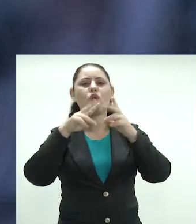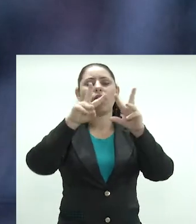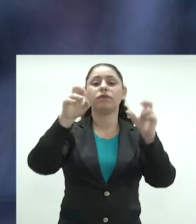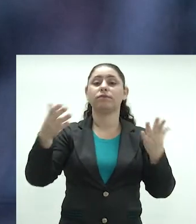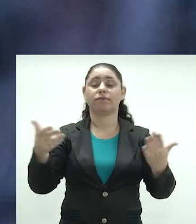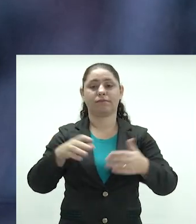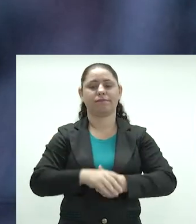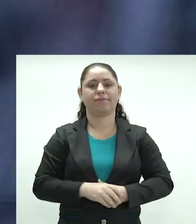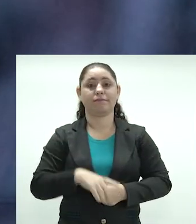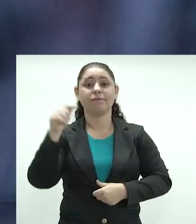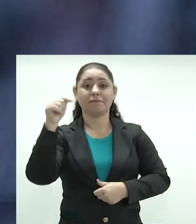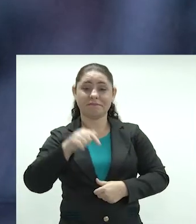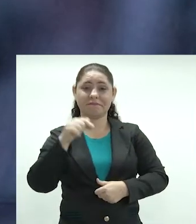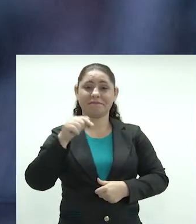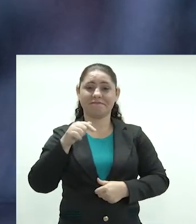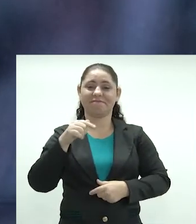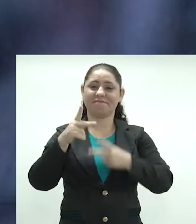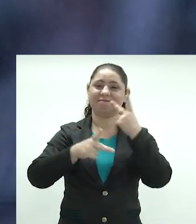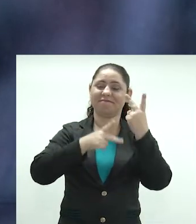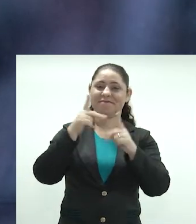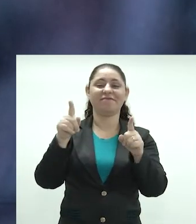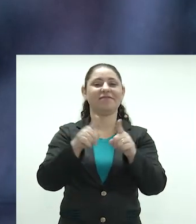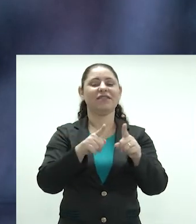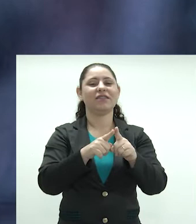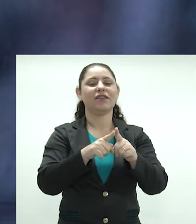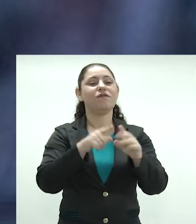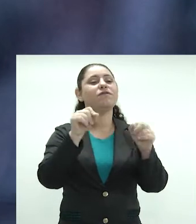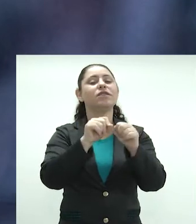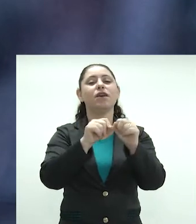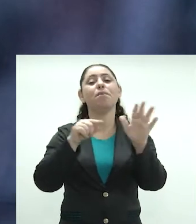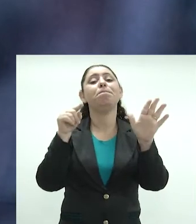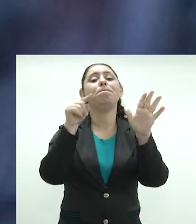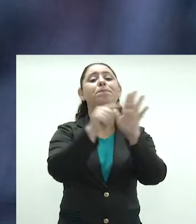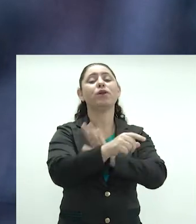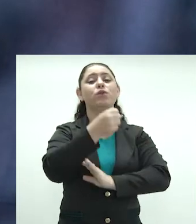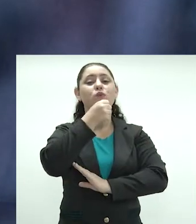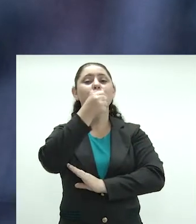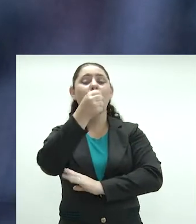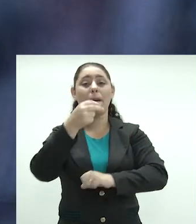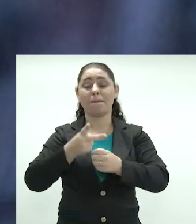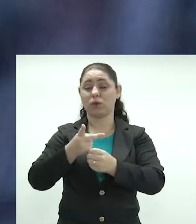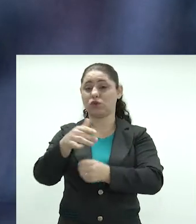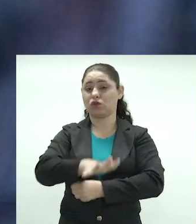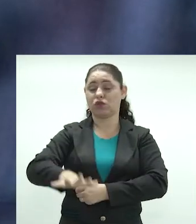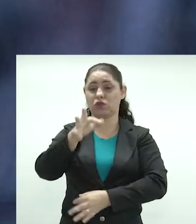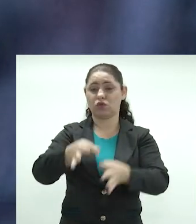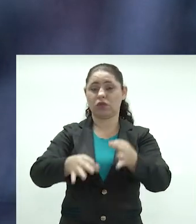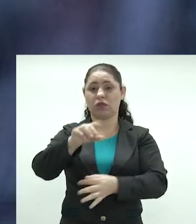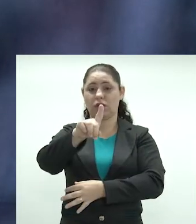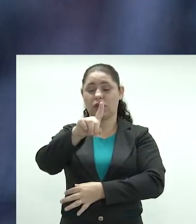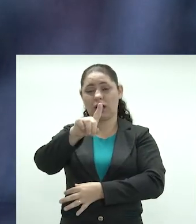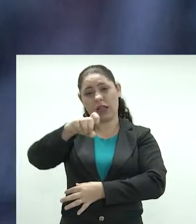hoje, está aqui no estúdio comigo para fazer essas perguntas para o nosso entrevistado, que é o Procurador-Geral de Justiça, Alexandre